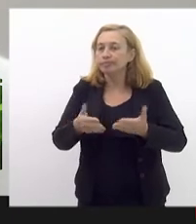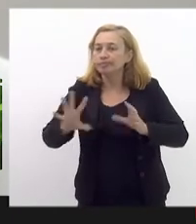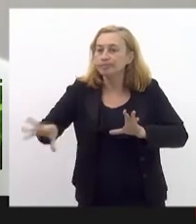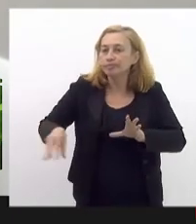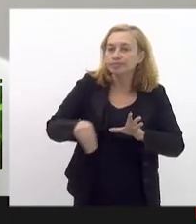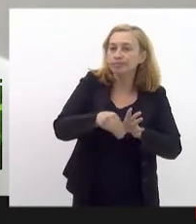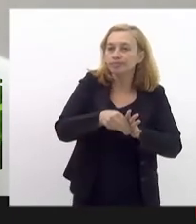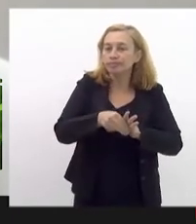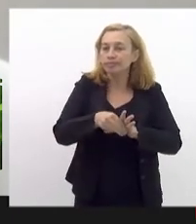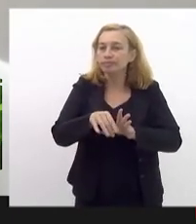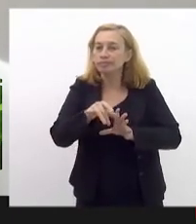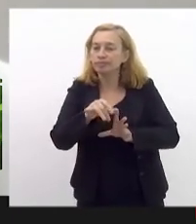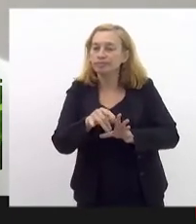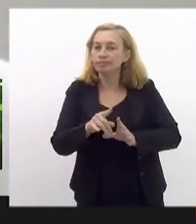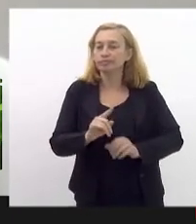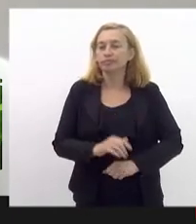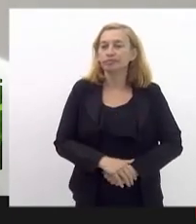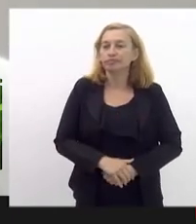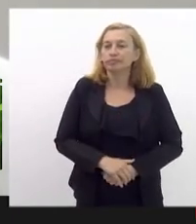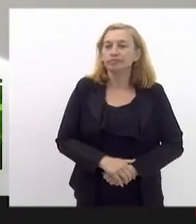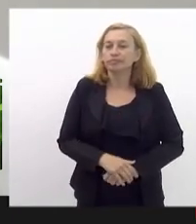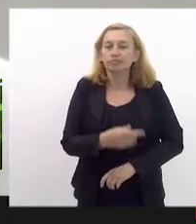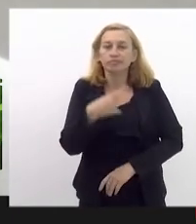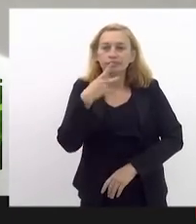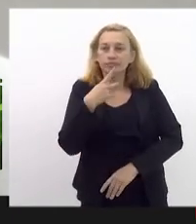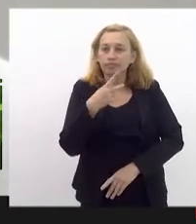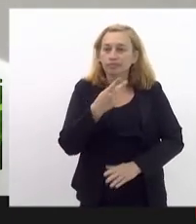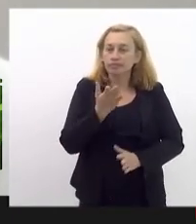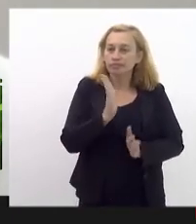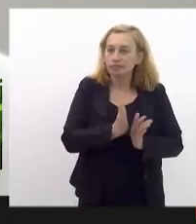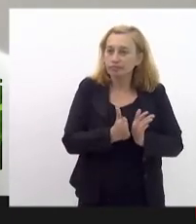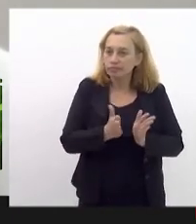integrantes da hélice tríplice, né? Então, a palavra de ordem do